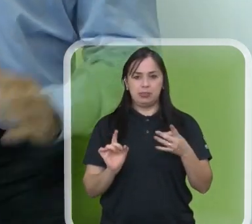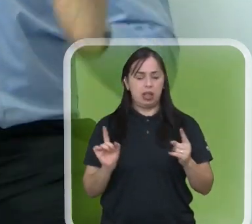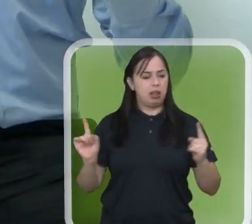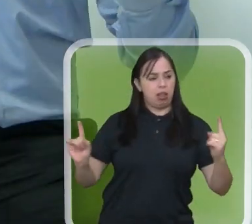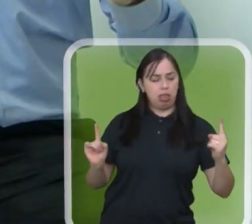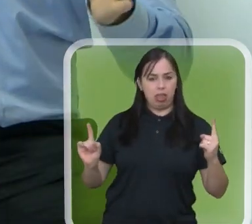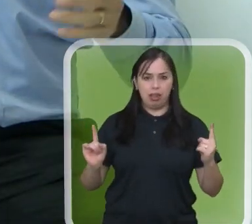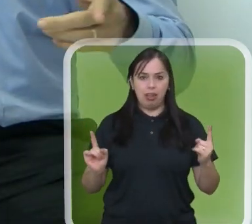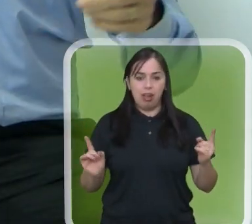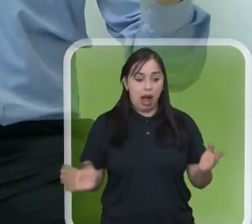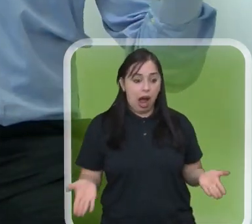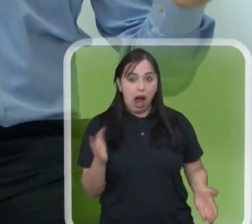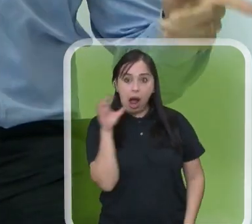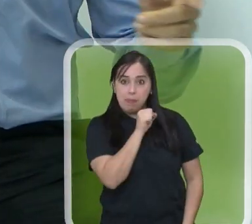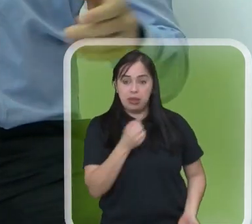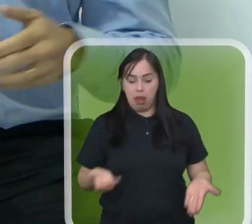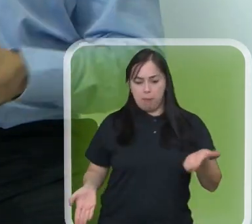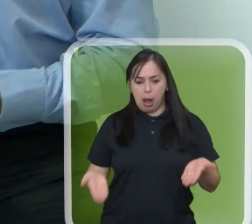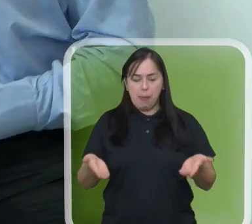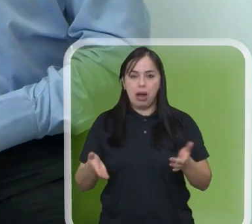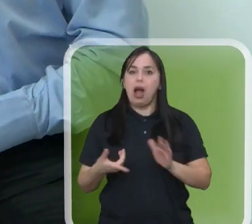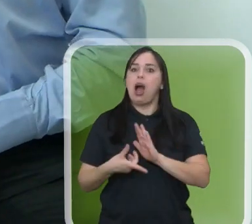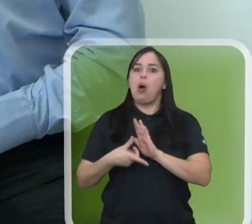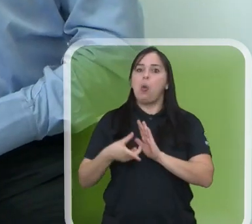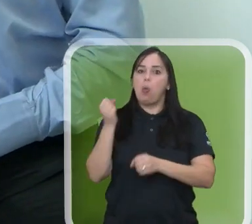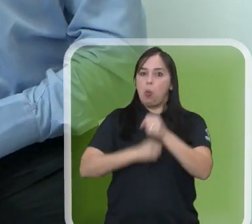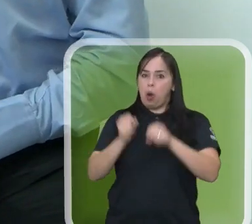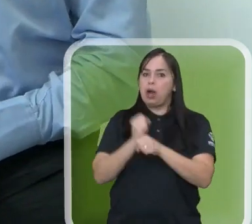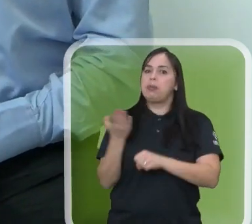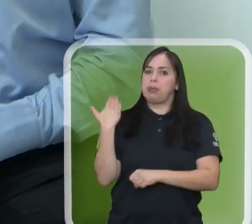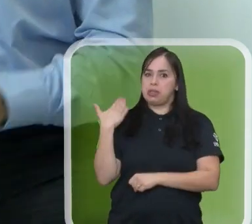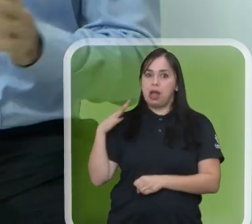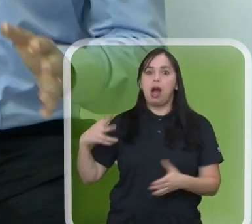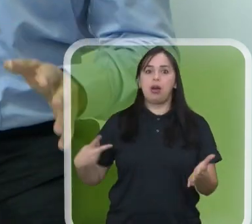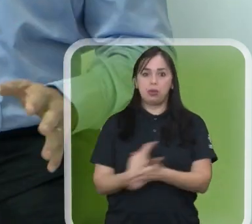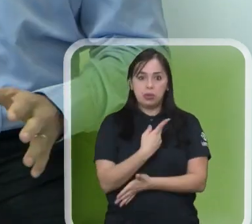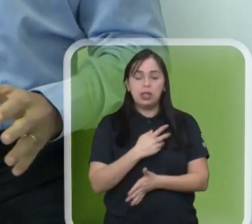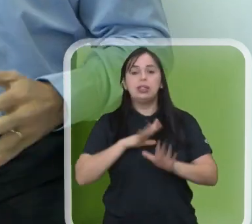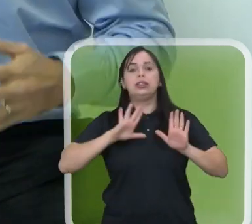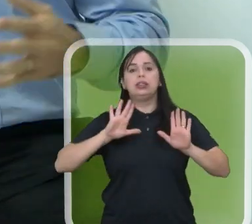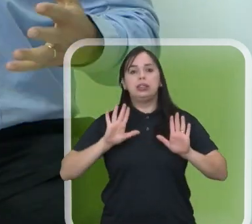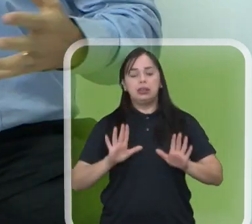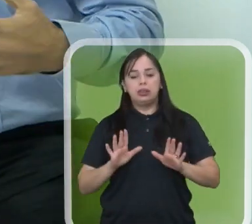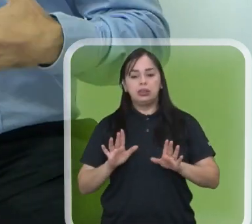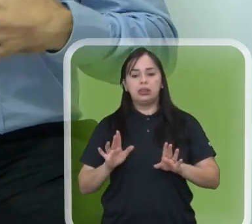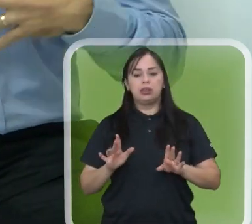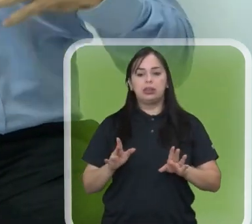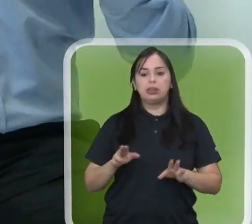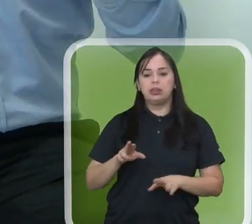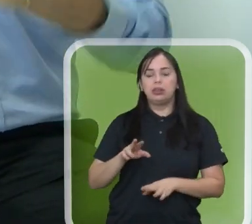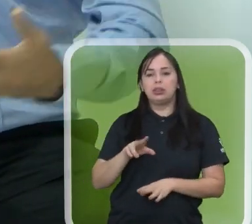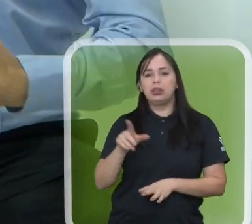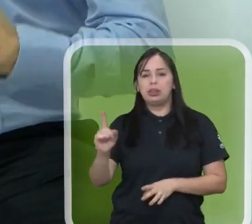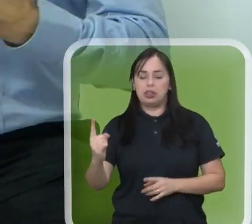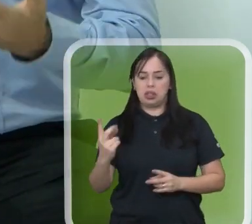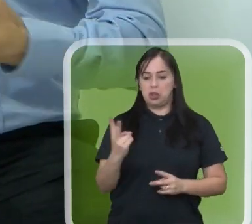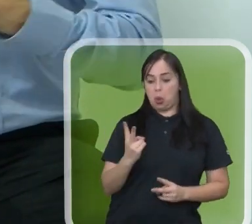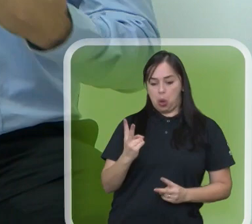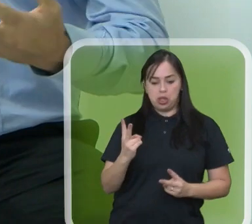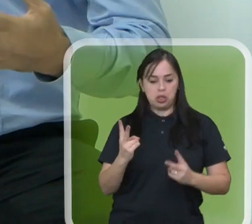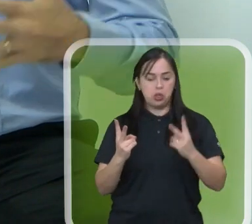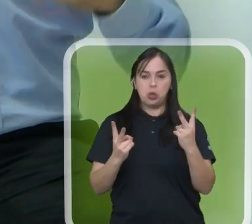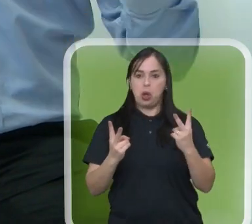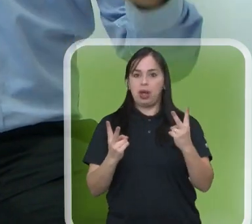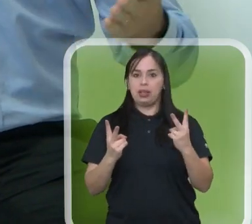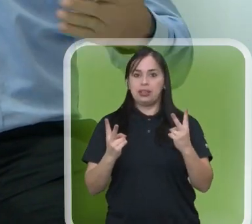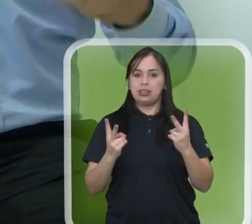Jogador velocista. Foi o que aconteceu o ano passado, o ano retrasado, na quarta, que nós tínhamos. O Ricardo Costa tirava 2, colocava 2, não mudava